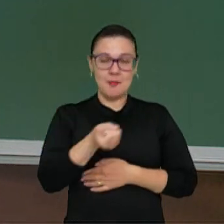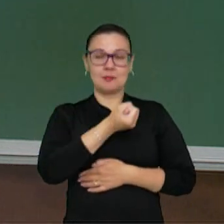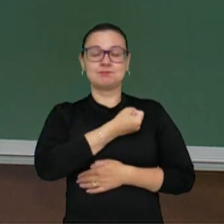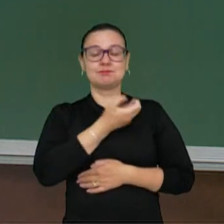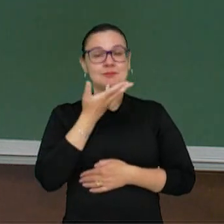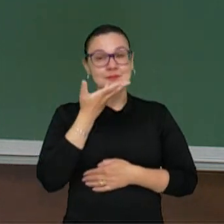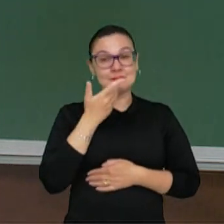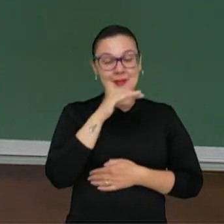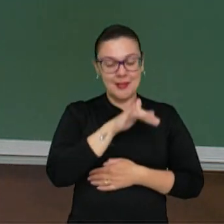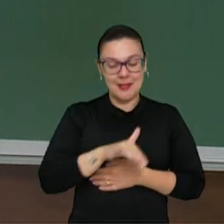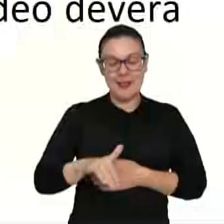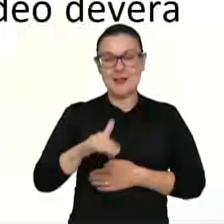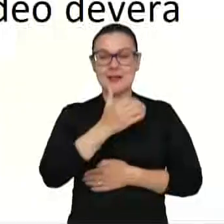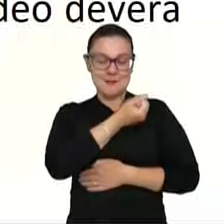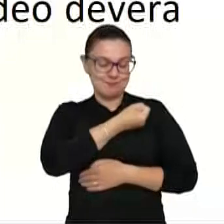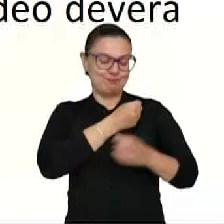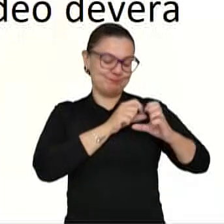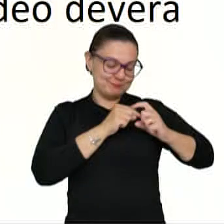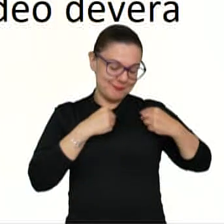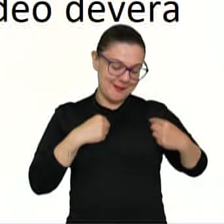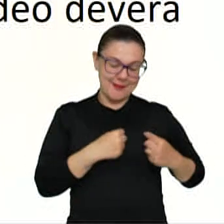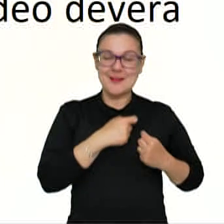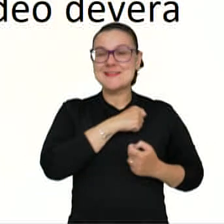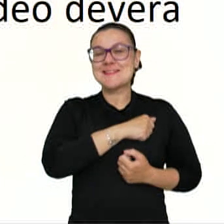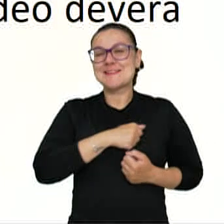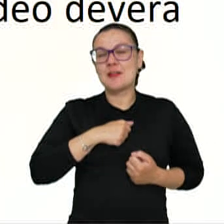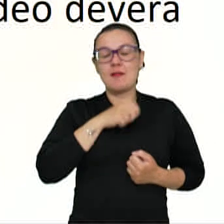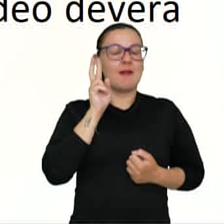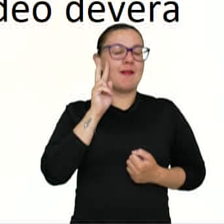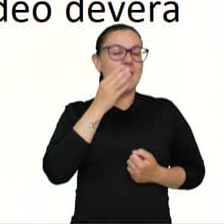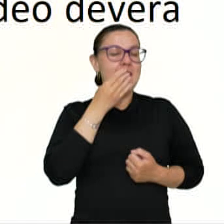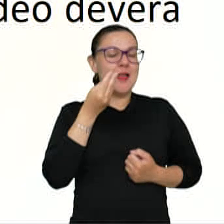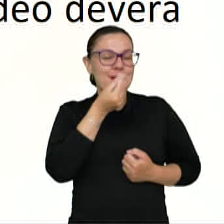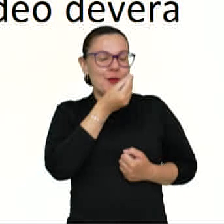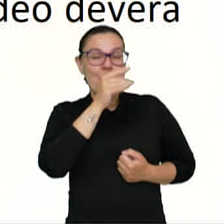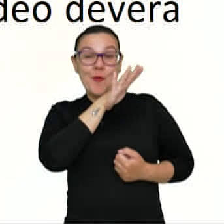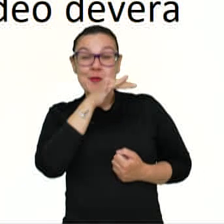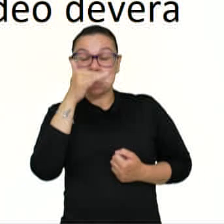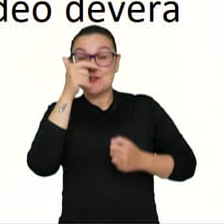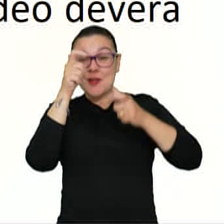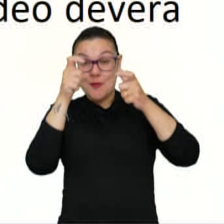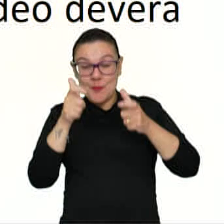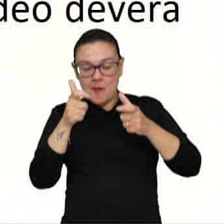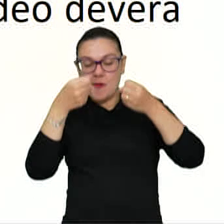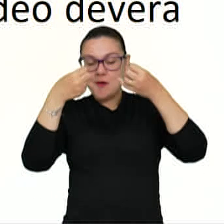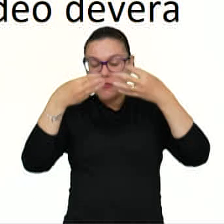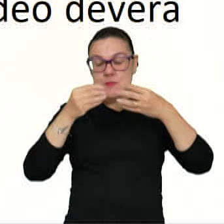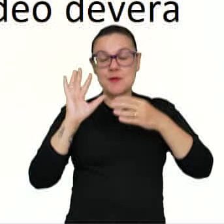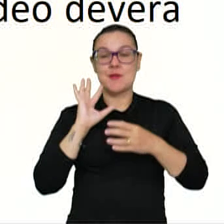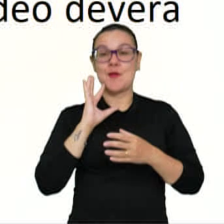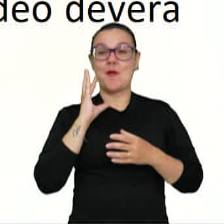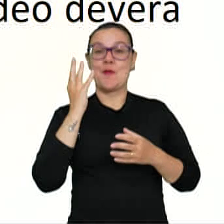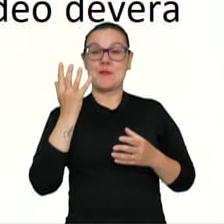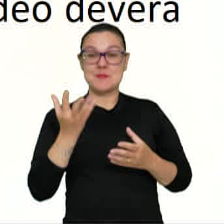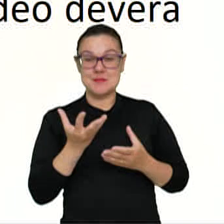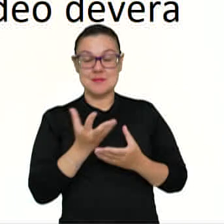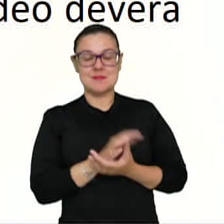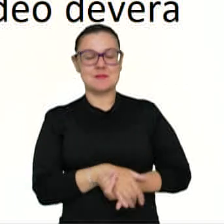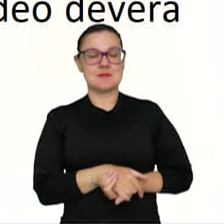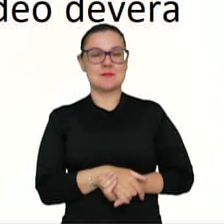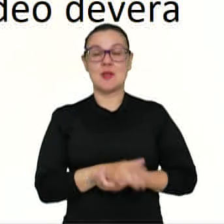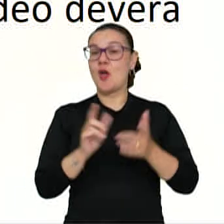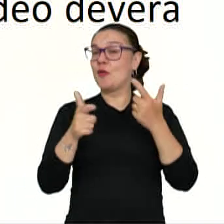na infância, tá? Lembre de gostos, de cheiros, do local, fale do que aconteceu. Não tem problema se você